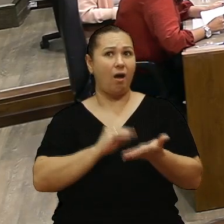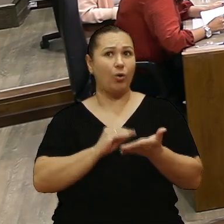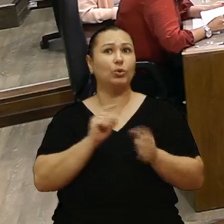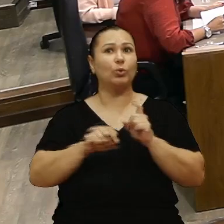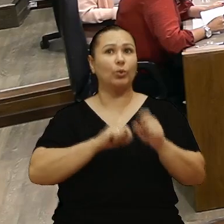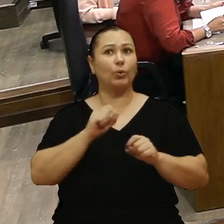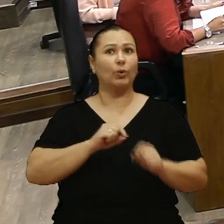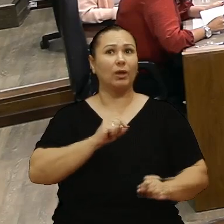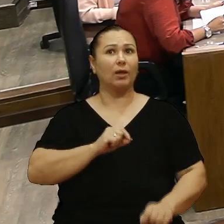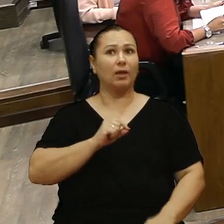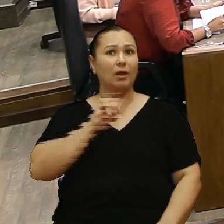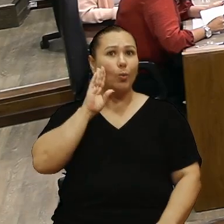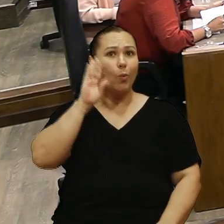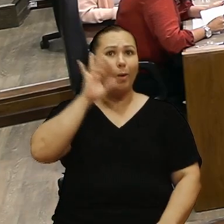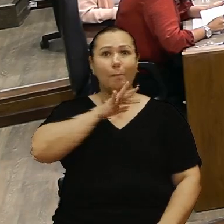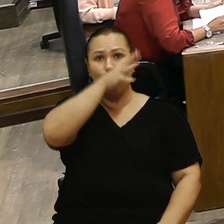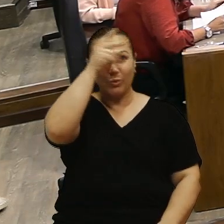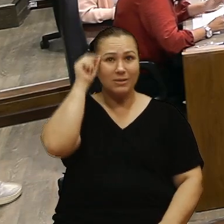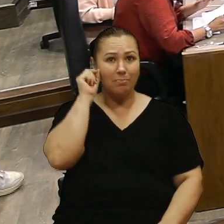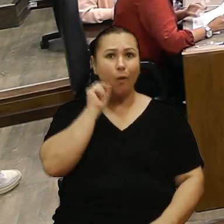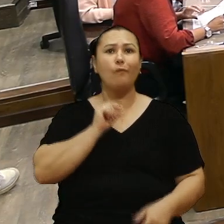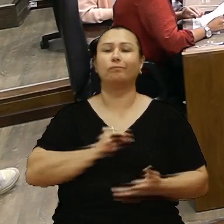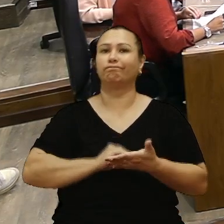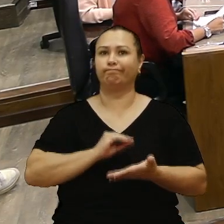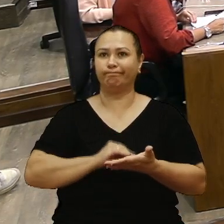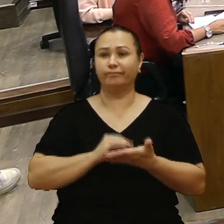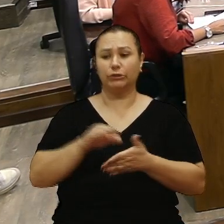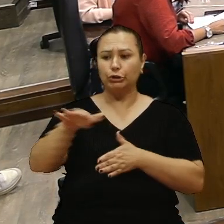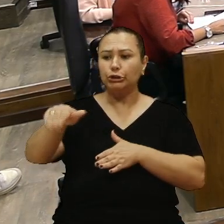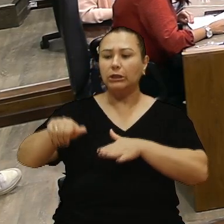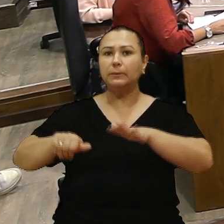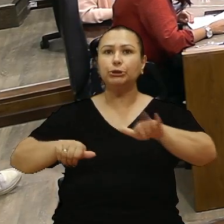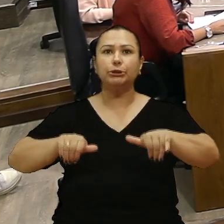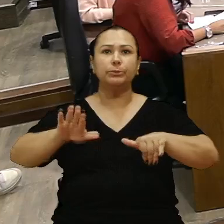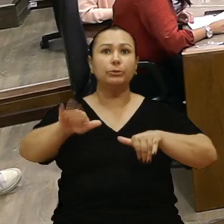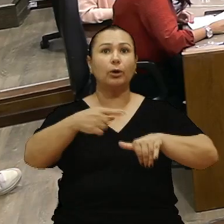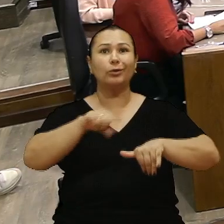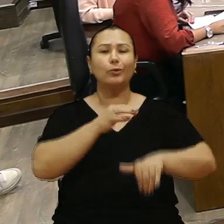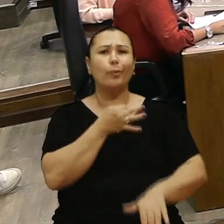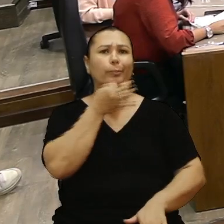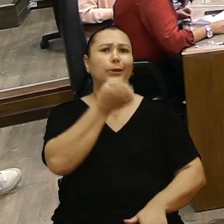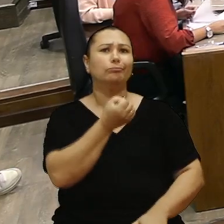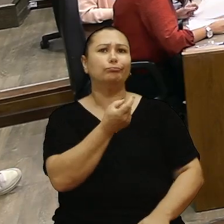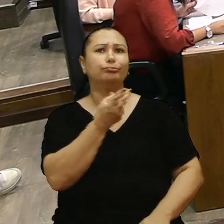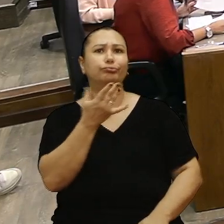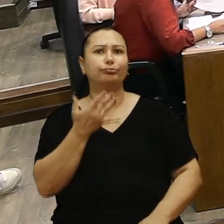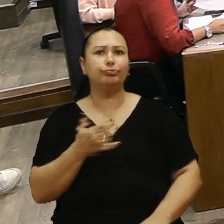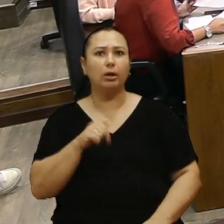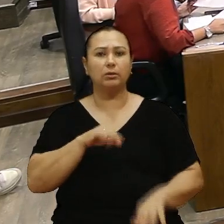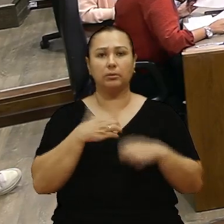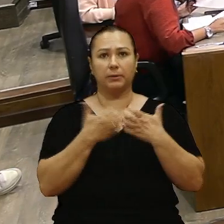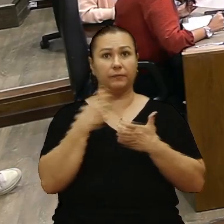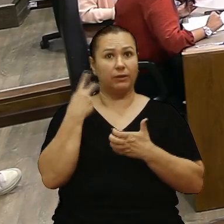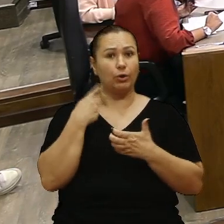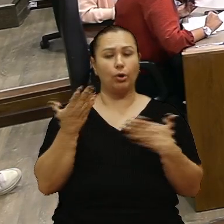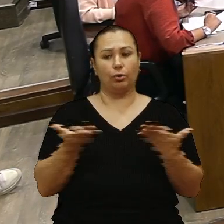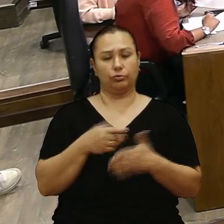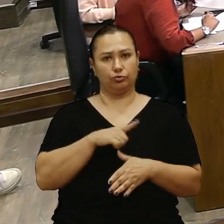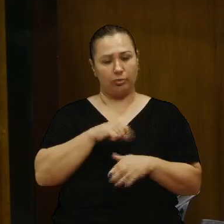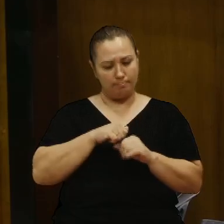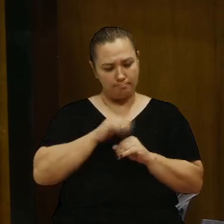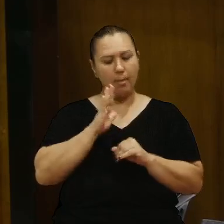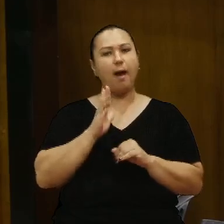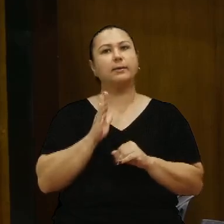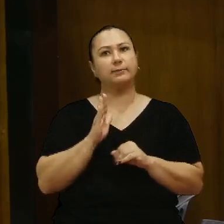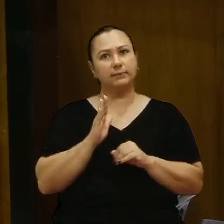cidade. Mas se eles fizessem o chamamento dos guardas, como a gente sugeriu aqui inúmeras vezes nessa Câmara, hoje a gente tinha mais guardas municipais